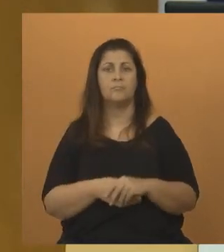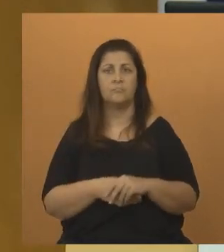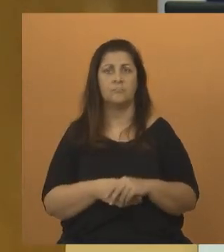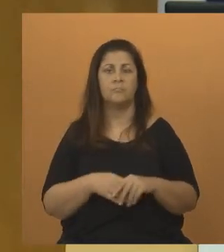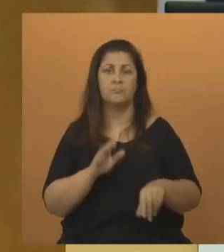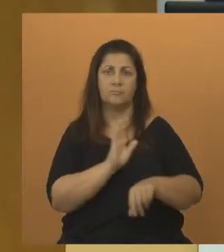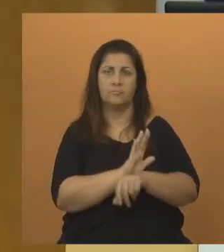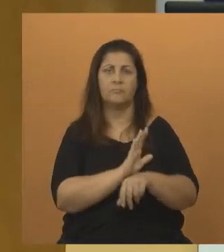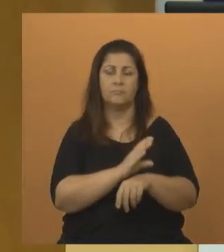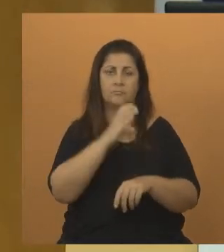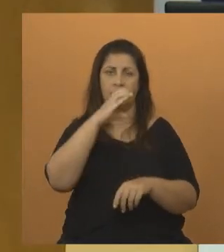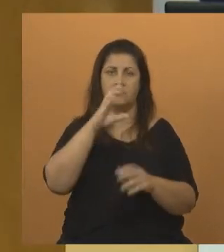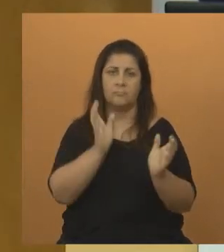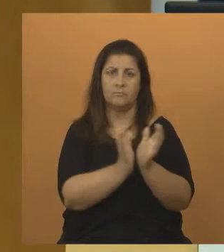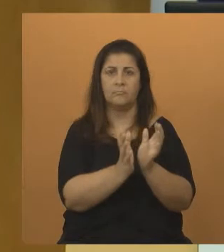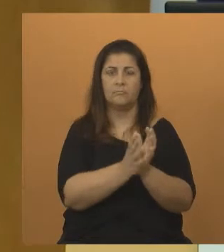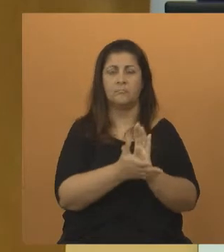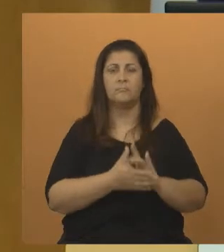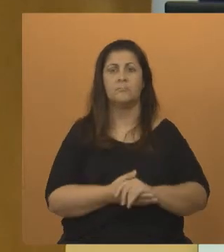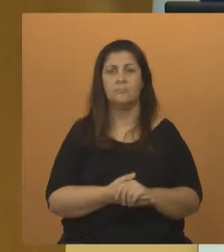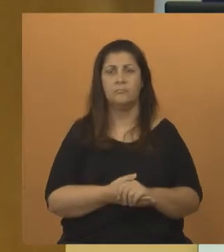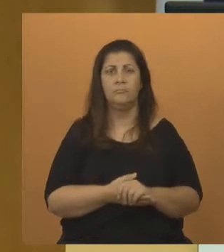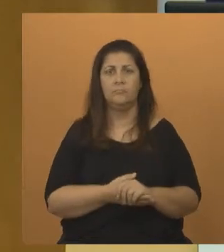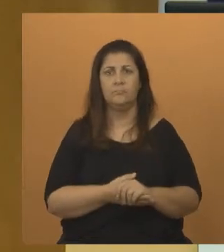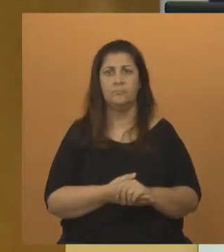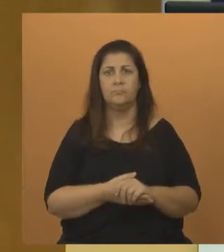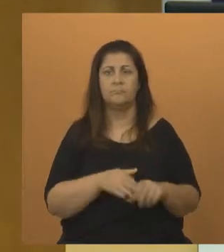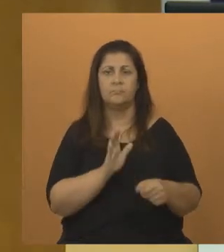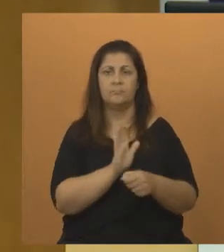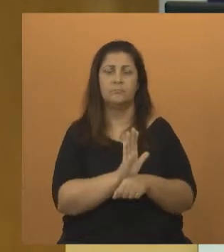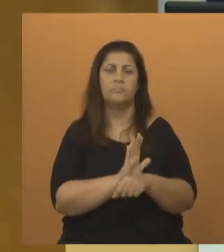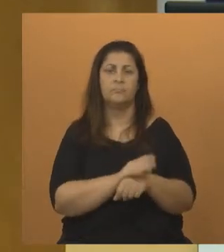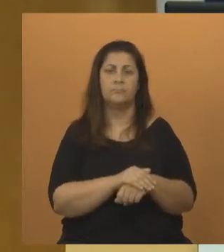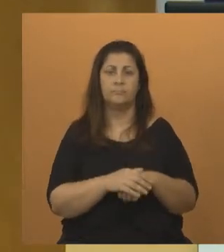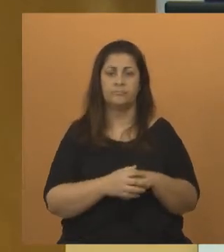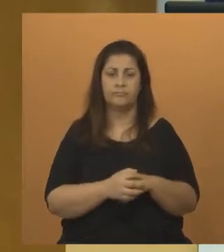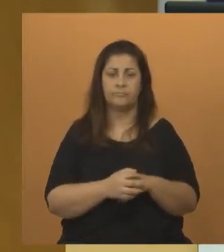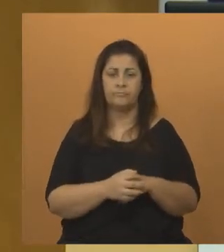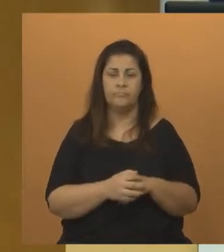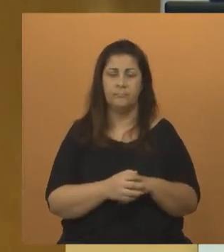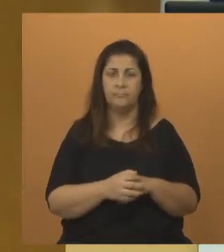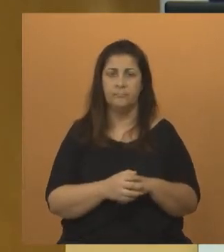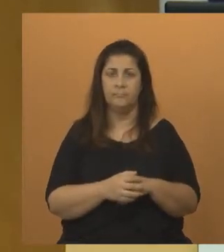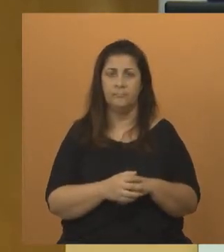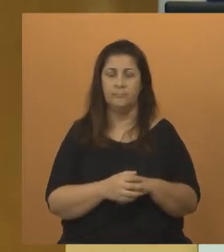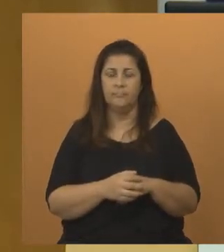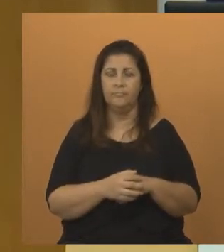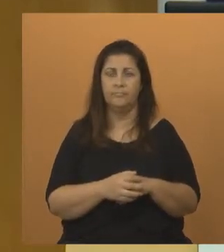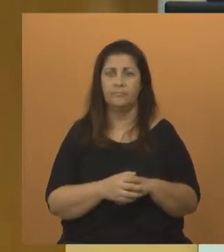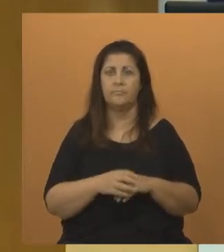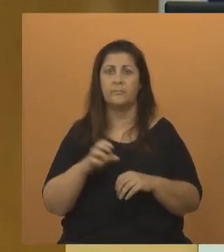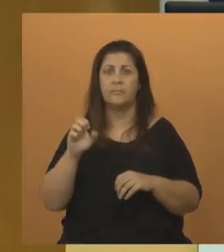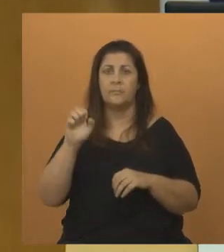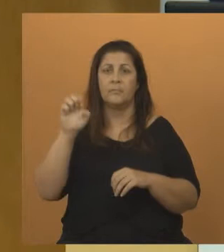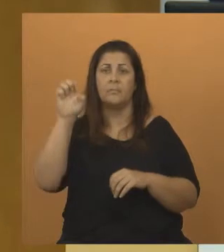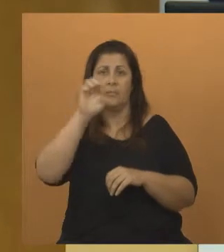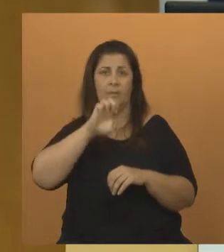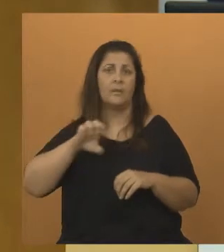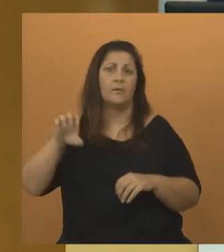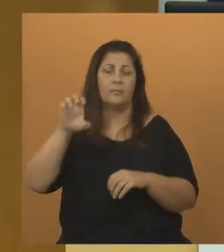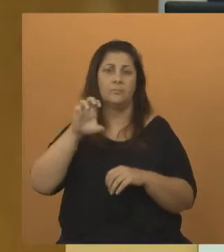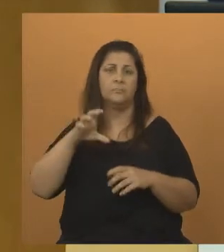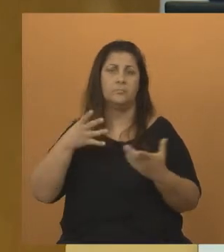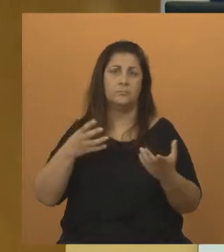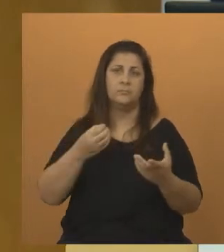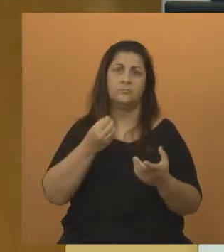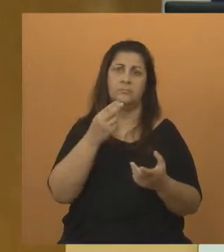relação a essas entidades, né, assim, ajudar essas entidades, né, de alguma forma. Então, cabe ao Estado, né, lá fala que é o Estado, o